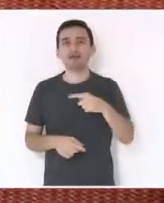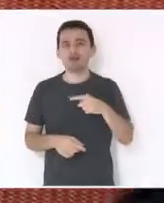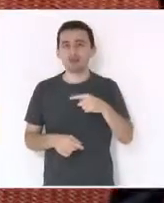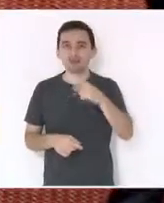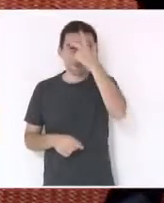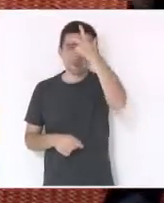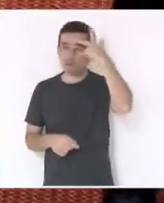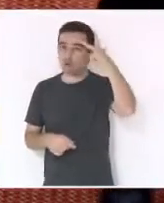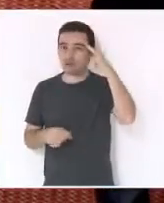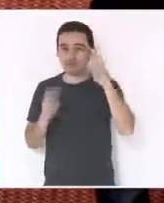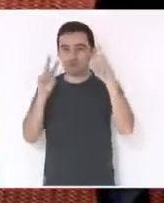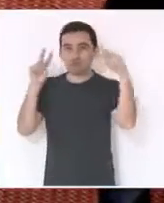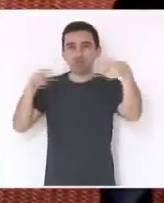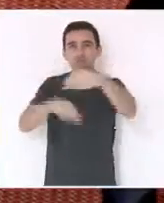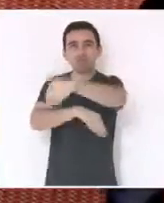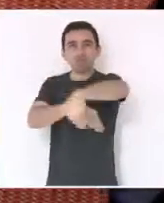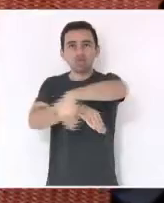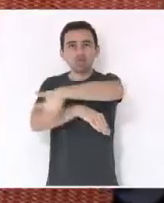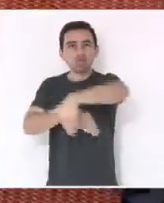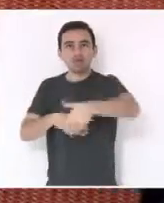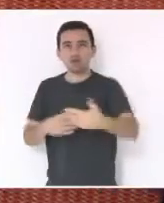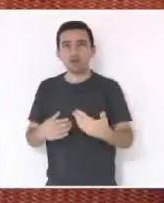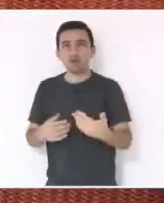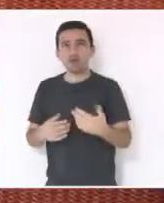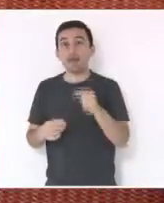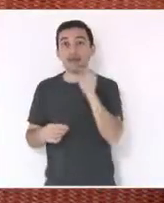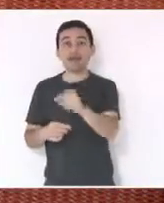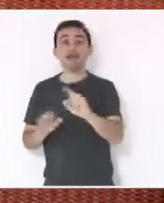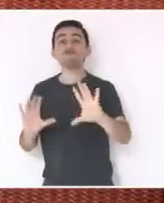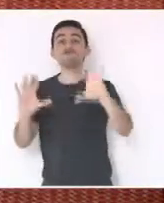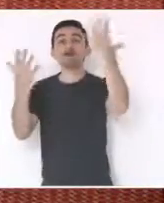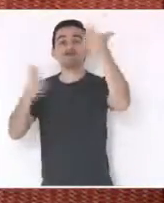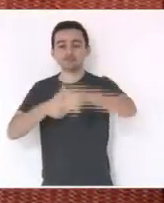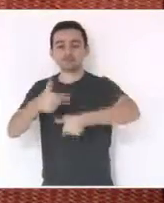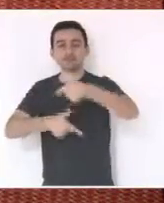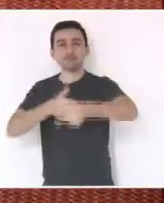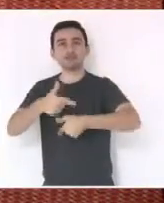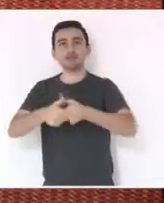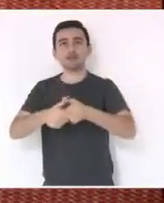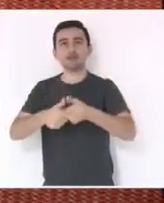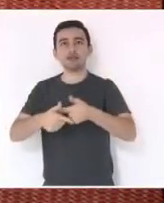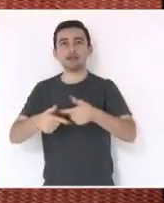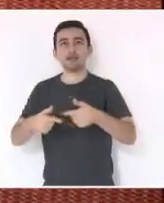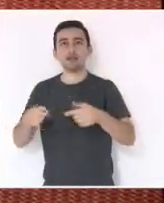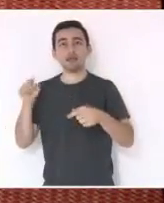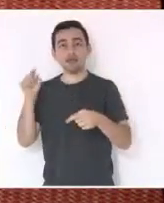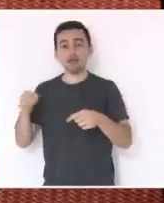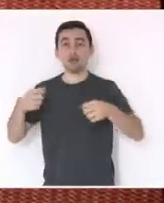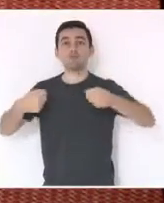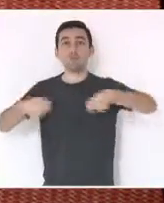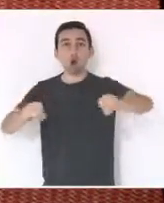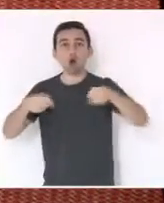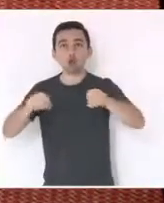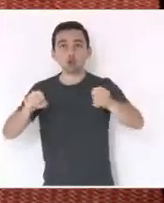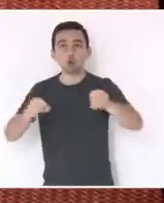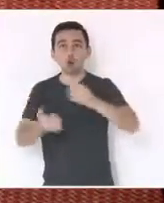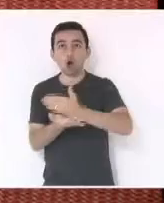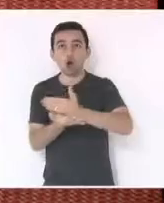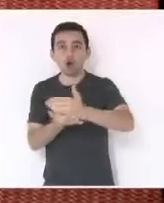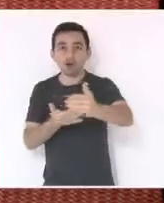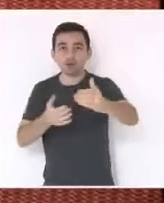ontem viu ele lá na festa do trabalhador ele ele entrou numa moto e colocou um chapéu de cor no dundo